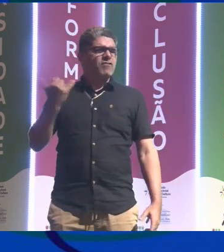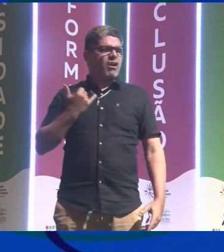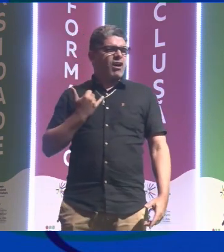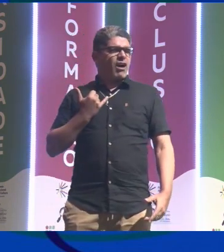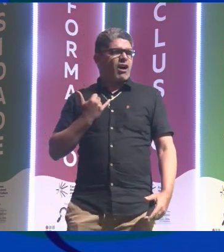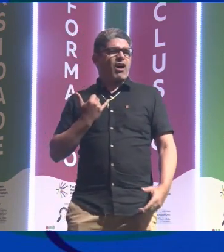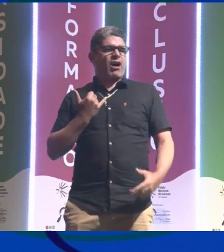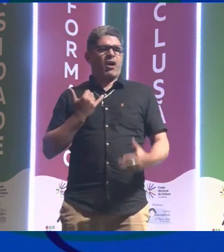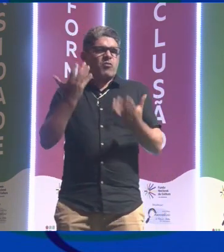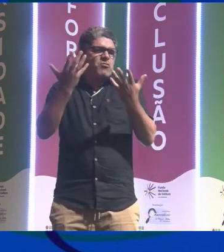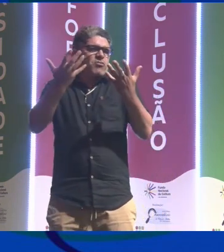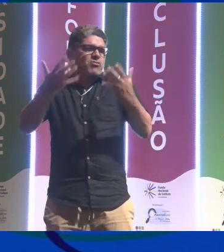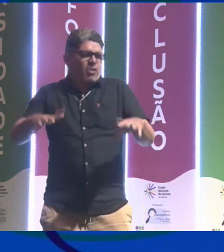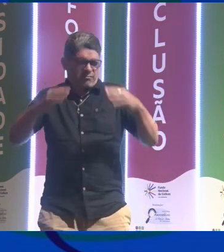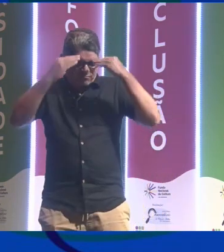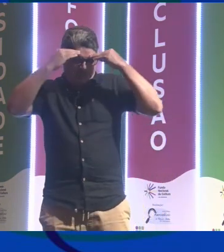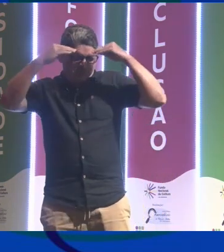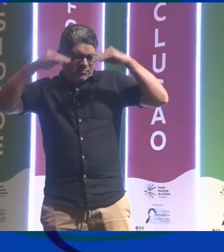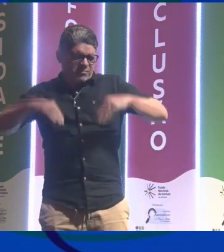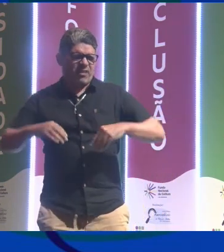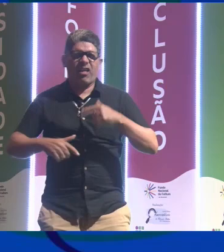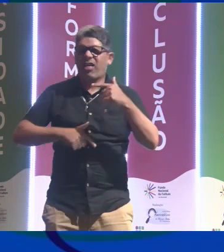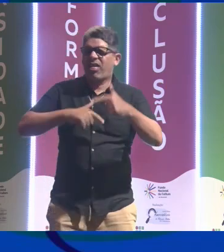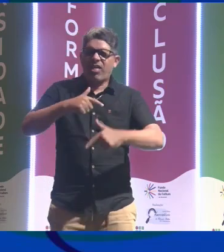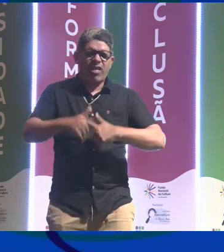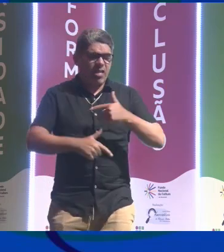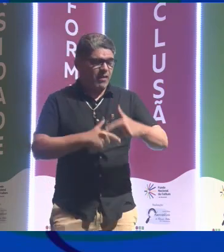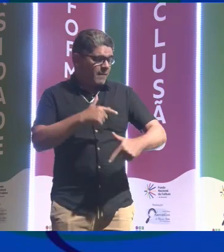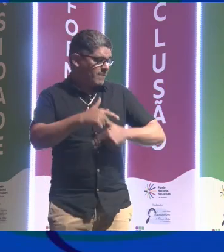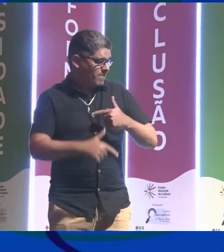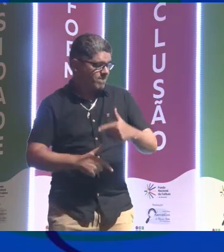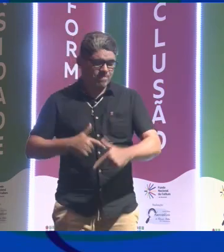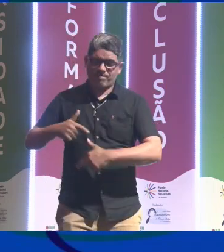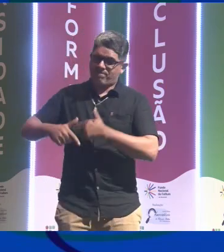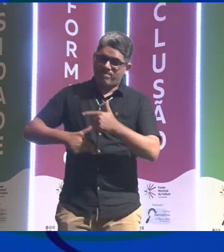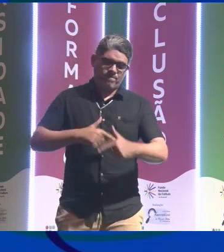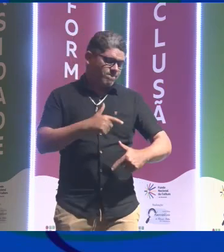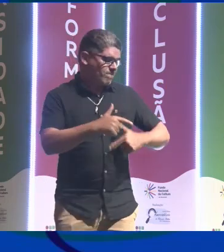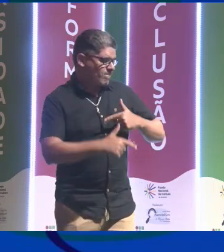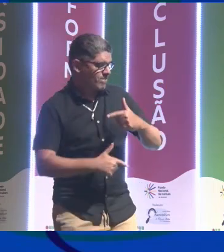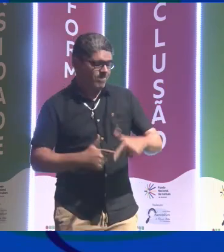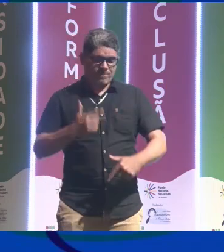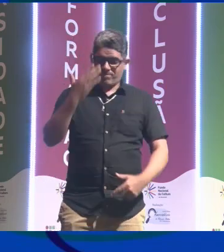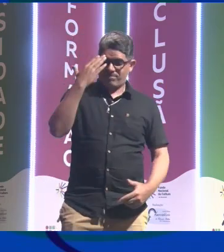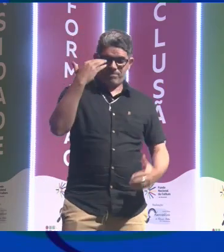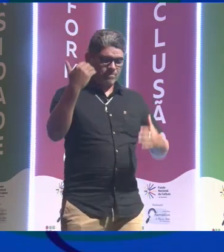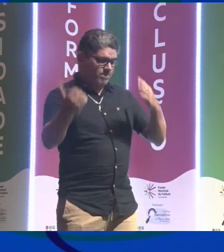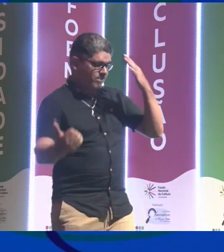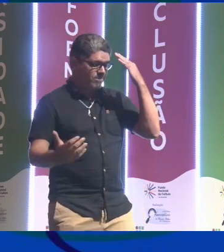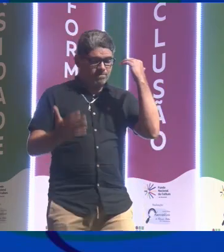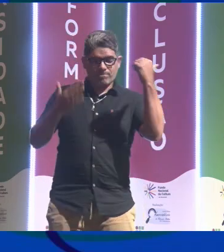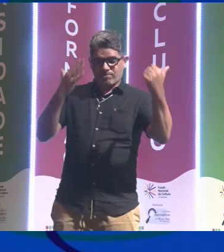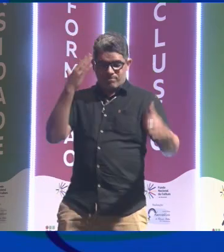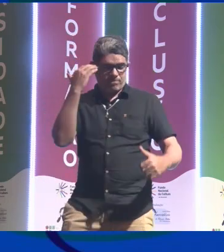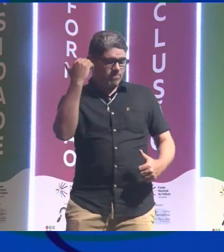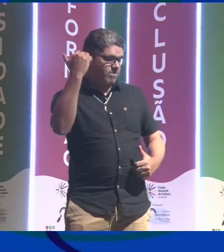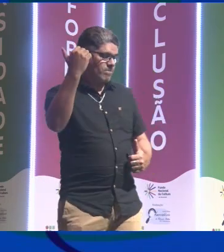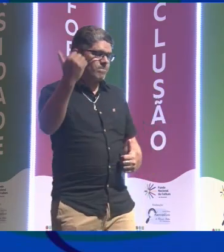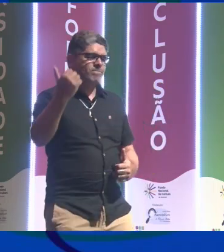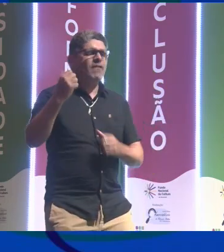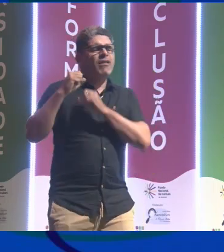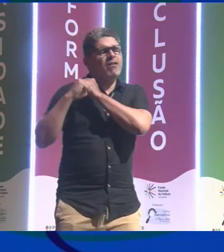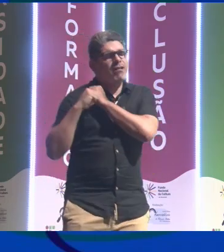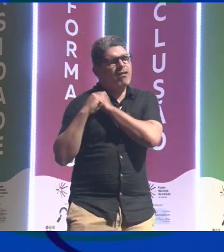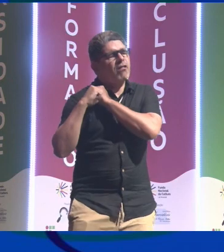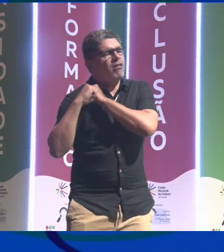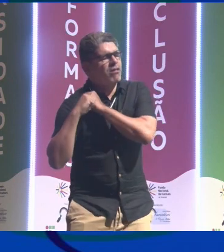é hora. Que trabalho é esse que mandaram me chamar? Se for